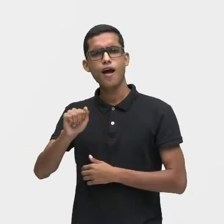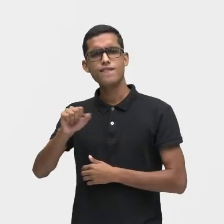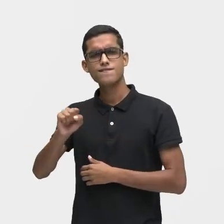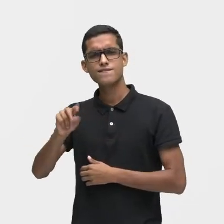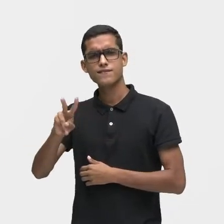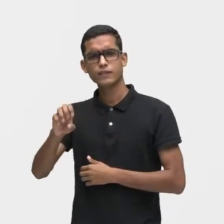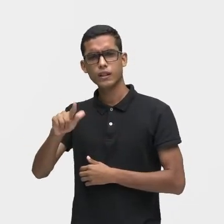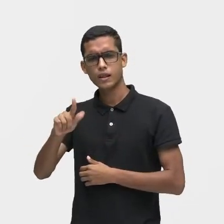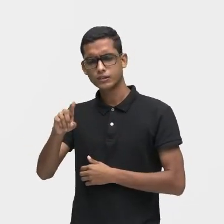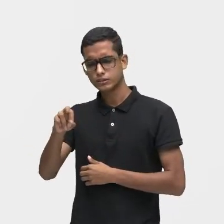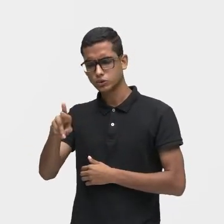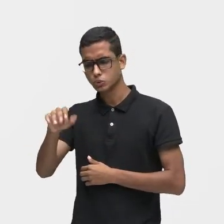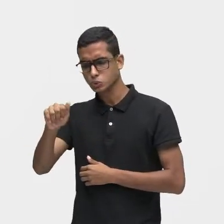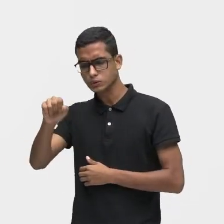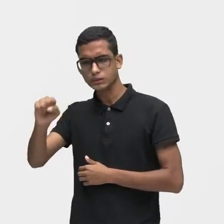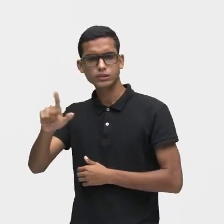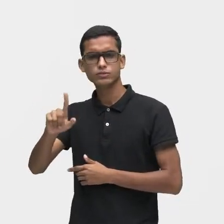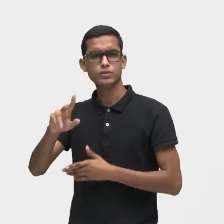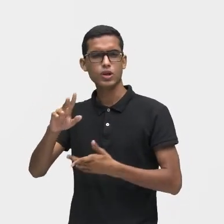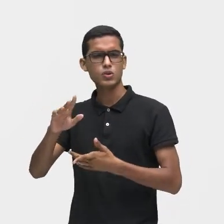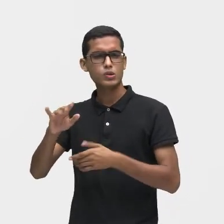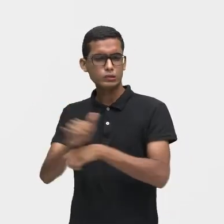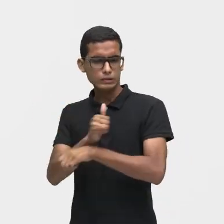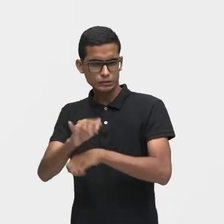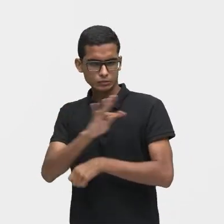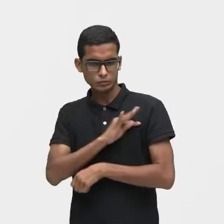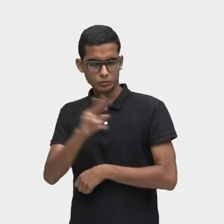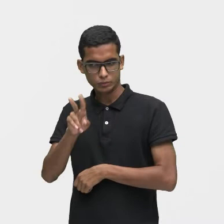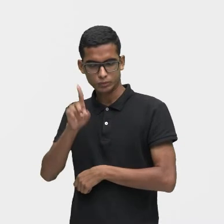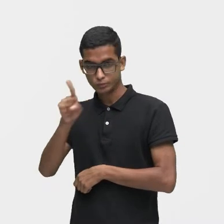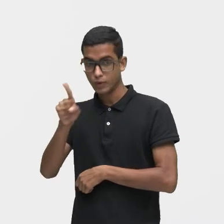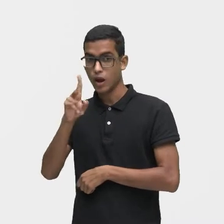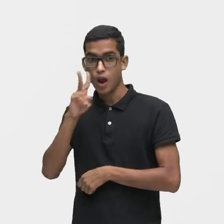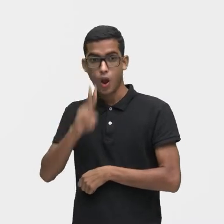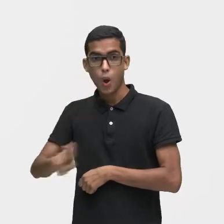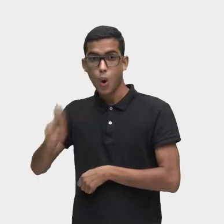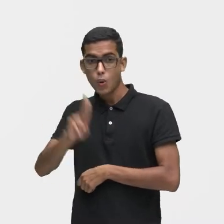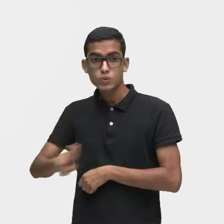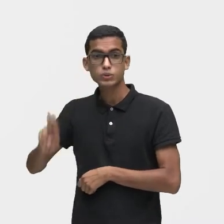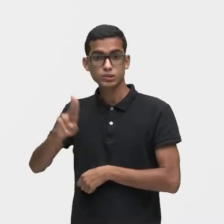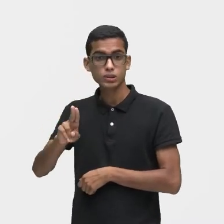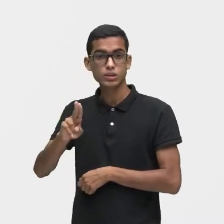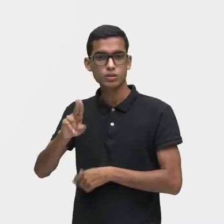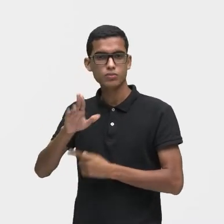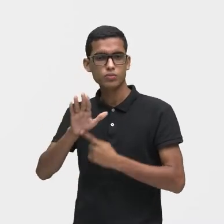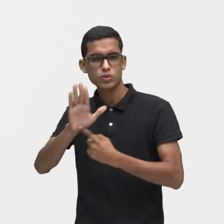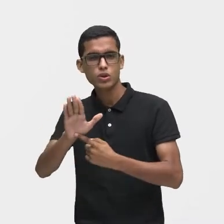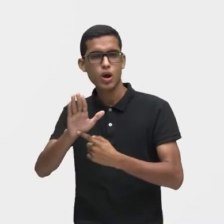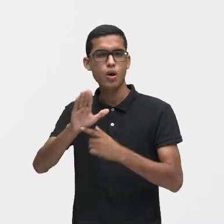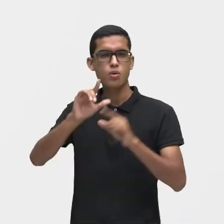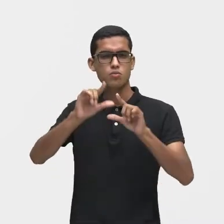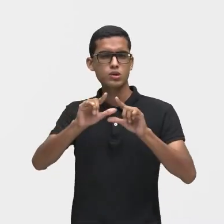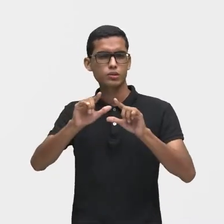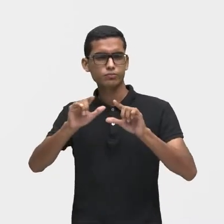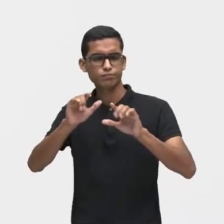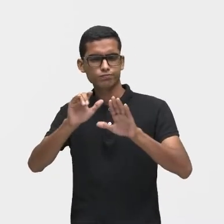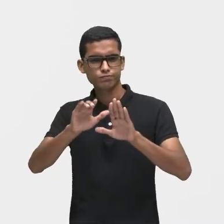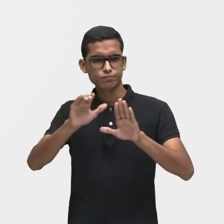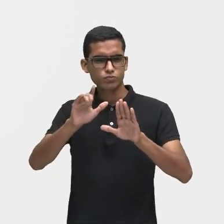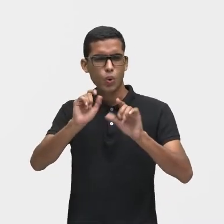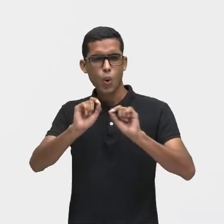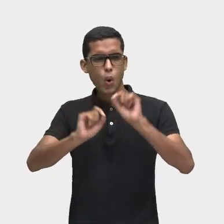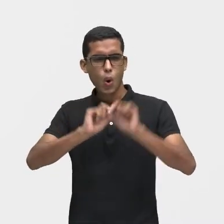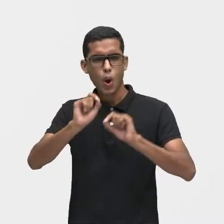uma camada fina de cor transparente ou semi-transparente sobre outra geralmente